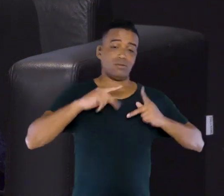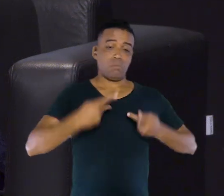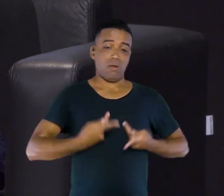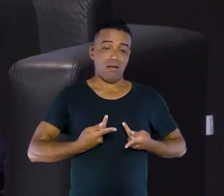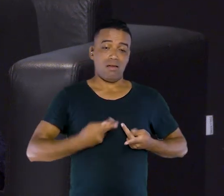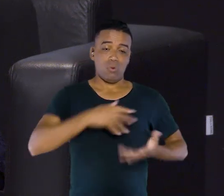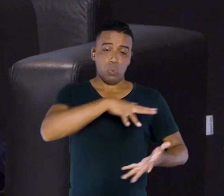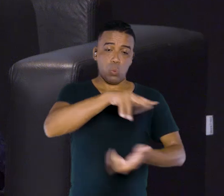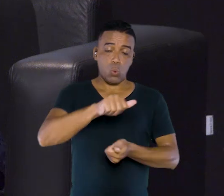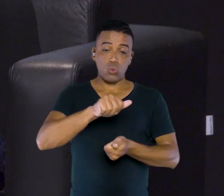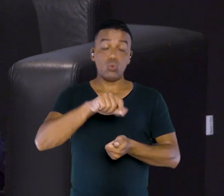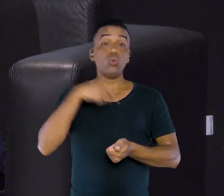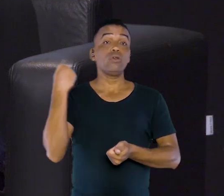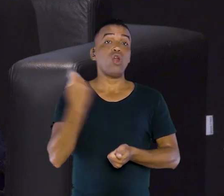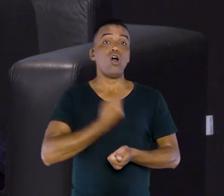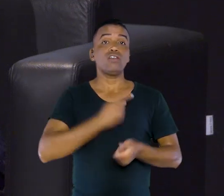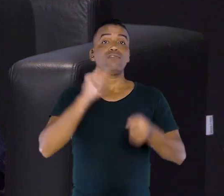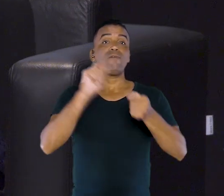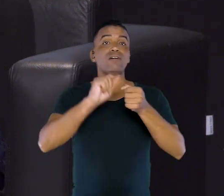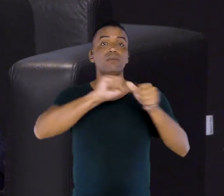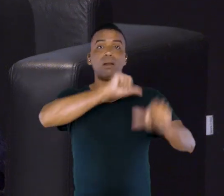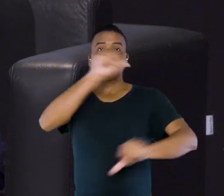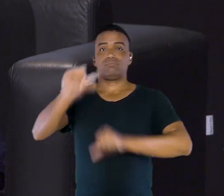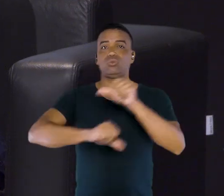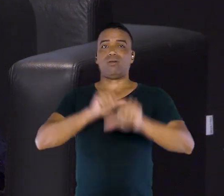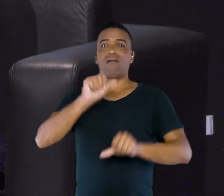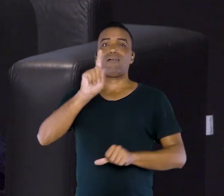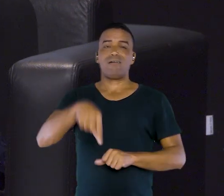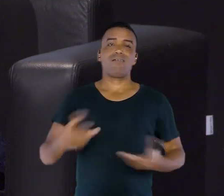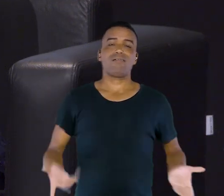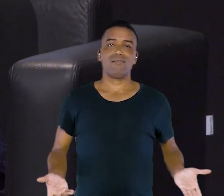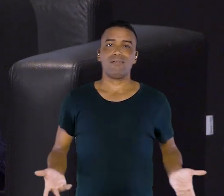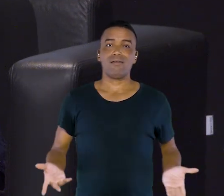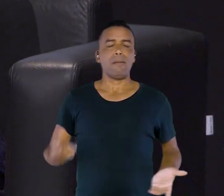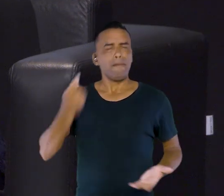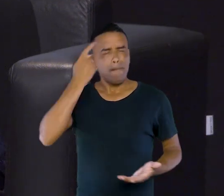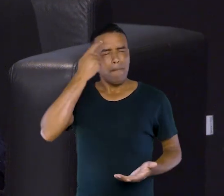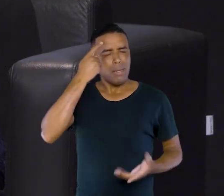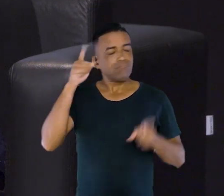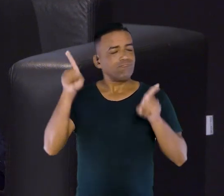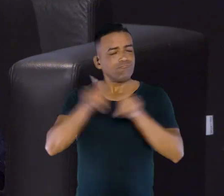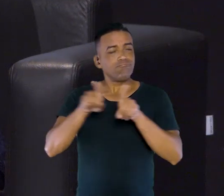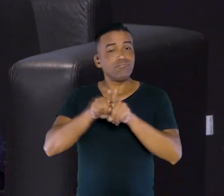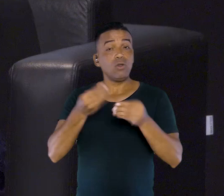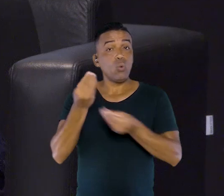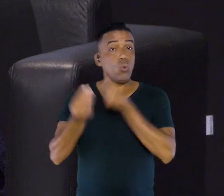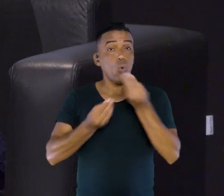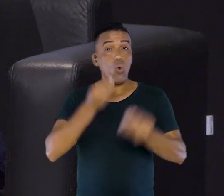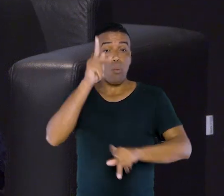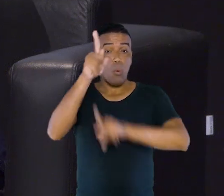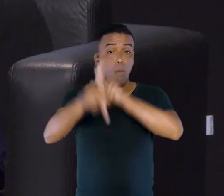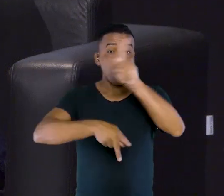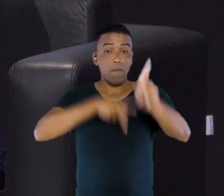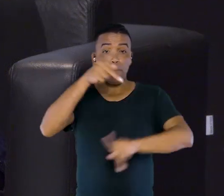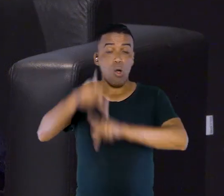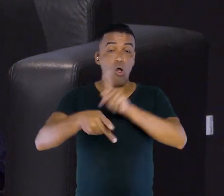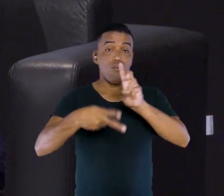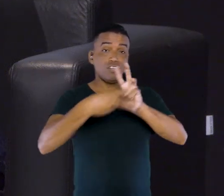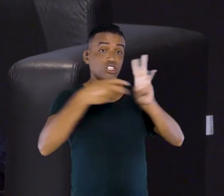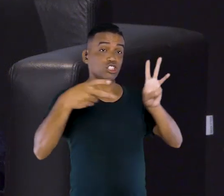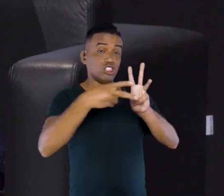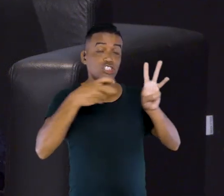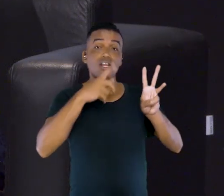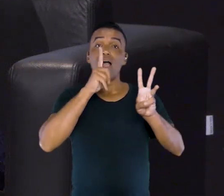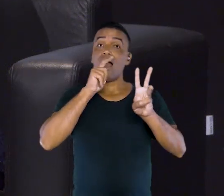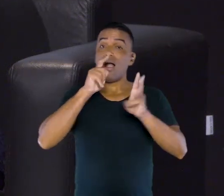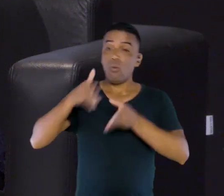gente pode fazer, né, para amenizar isso, e pensar também como os povos